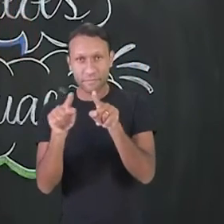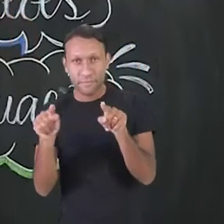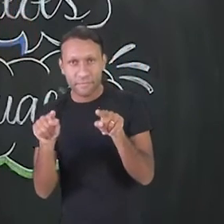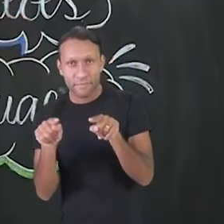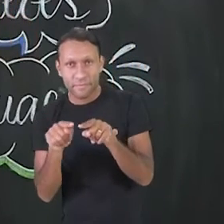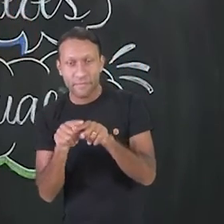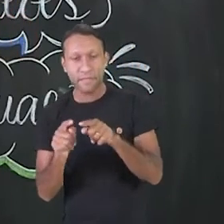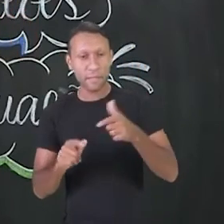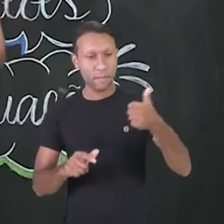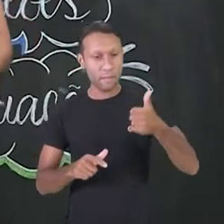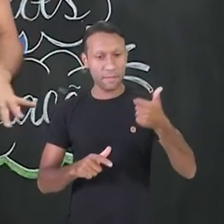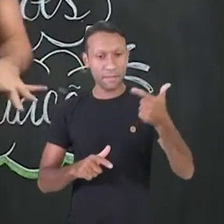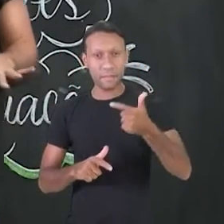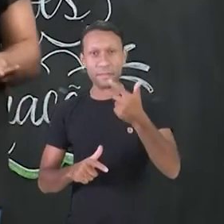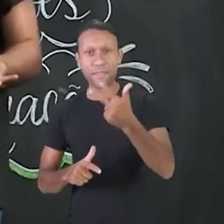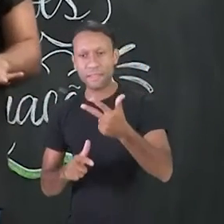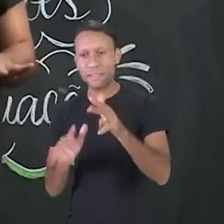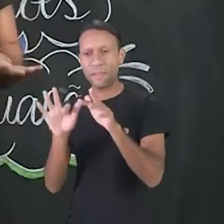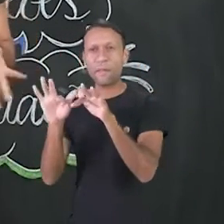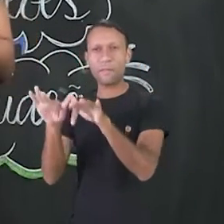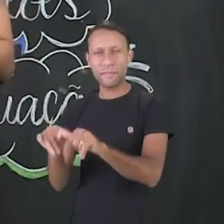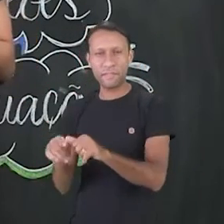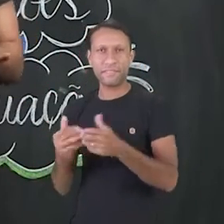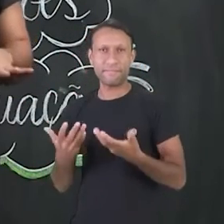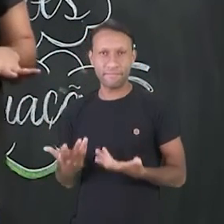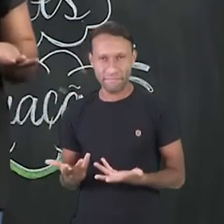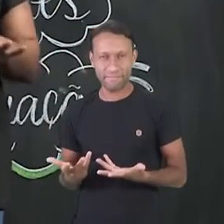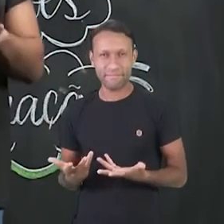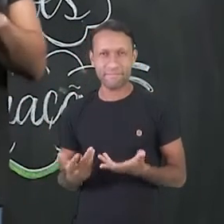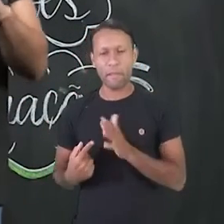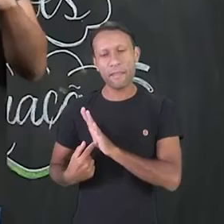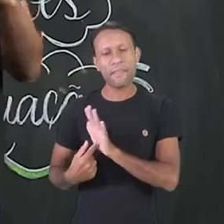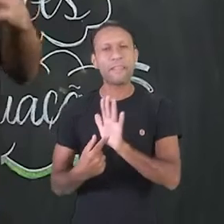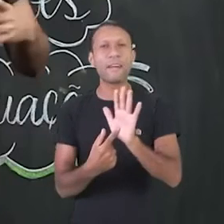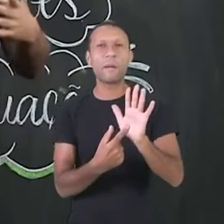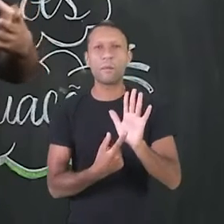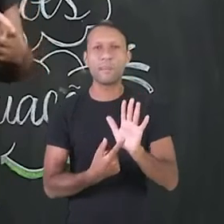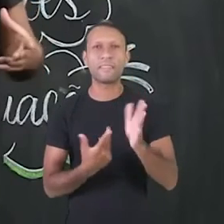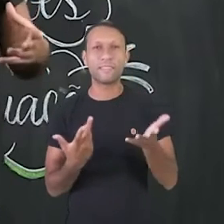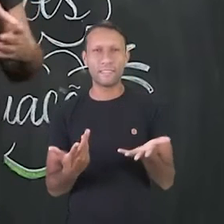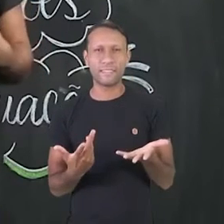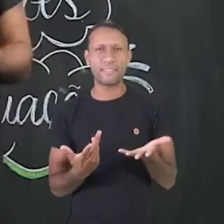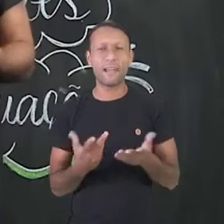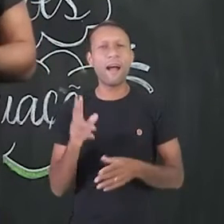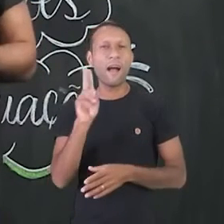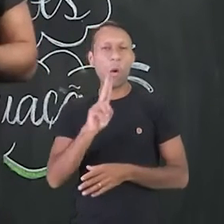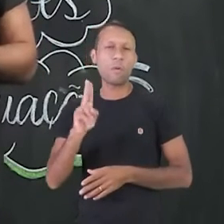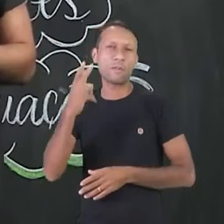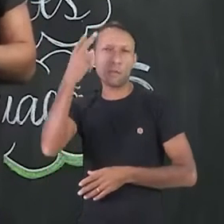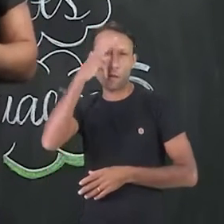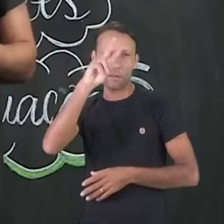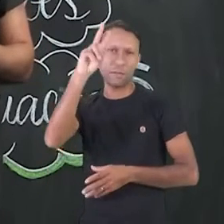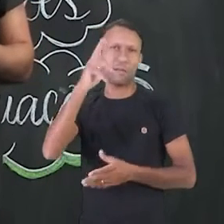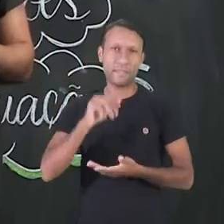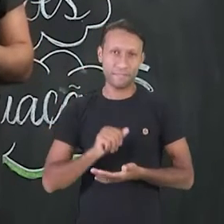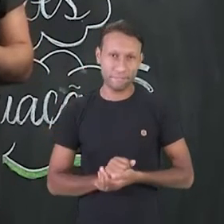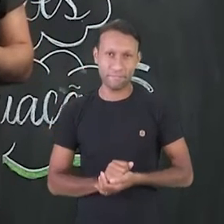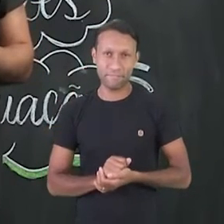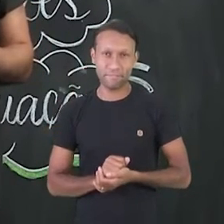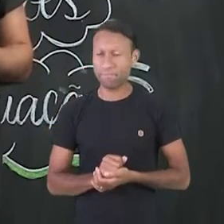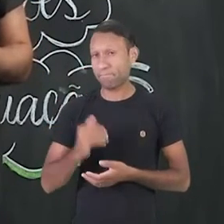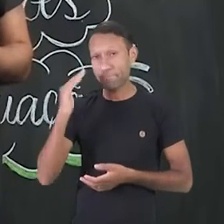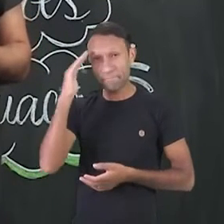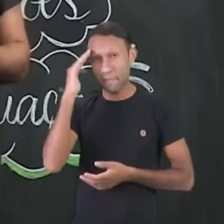ordem cronológica da história. Então, início, meio e fim não são apenas ilustrações, não são apenas nomes que a gente utiliza para contar uma história, não. São